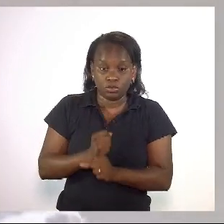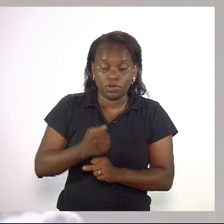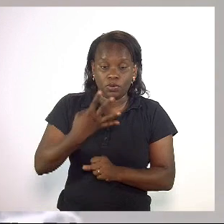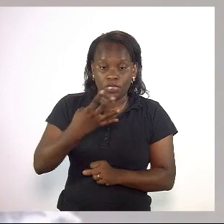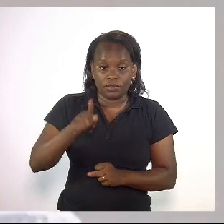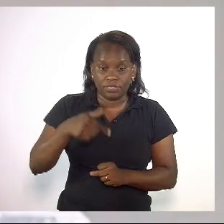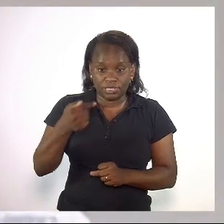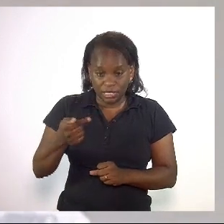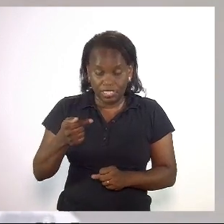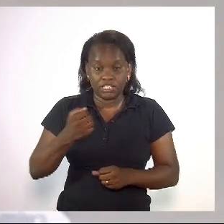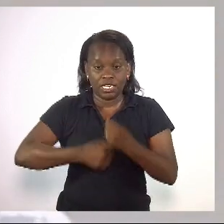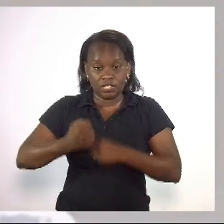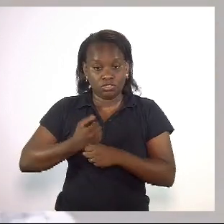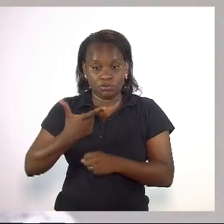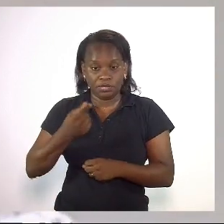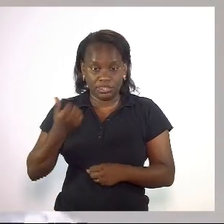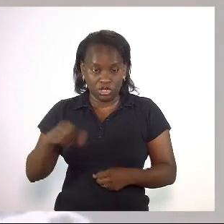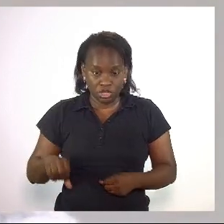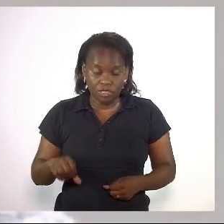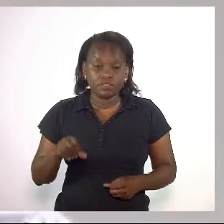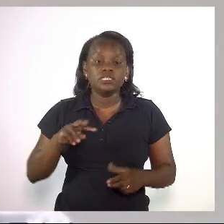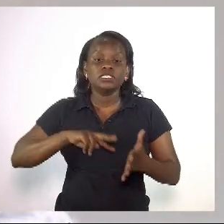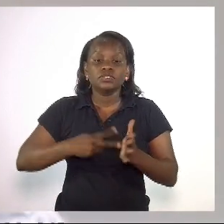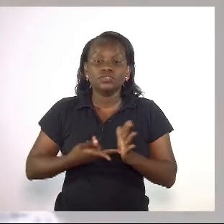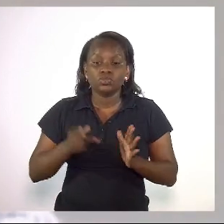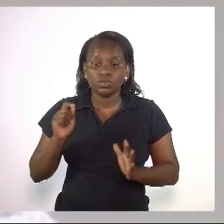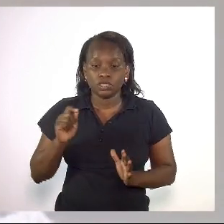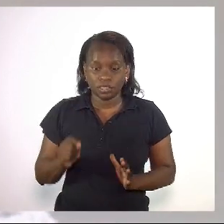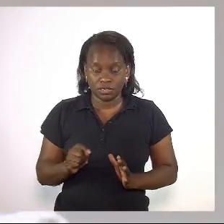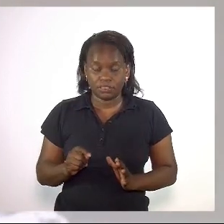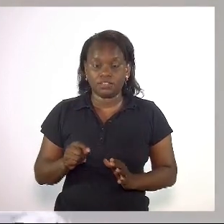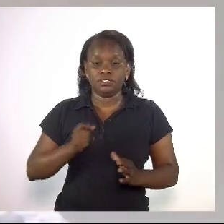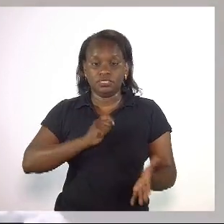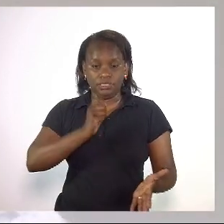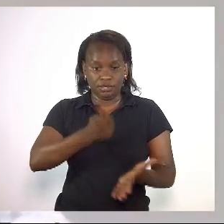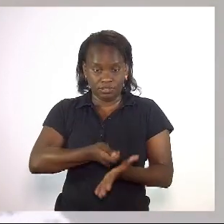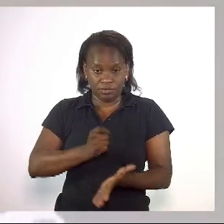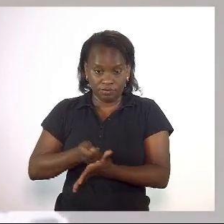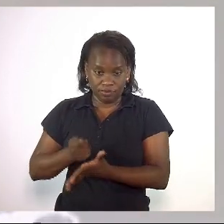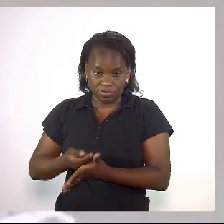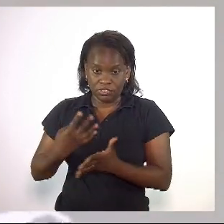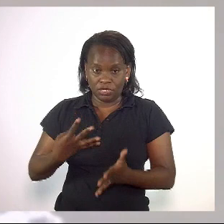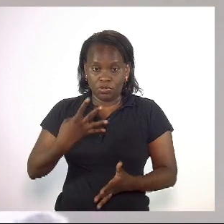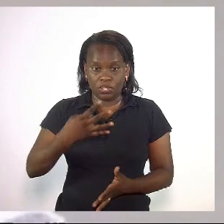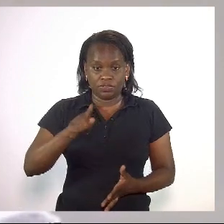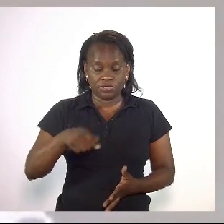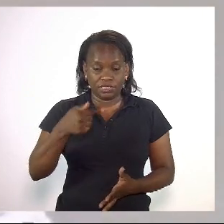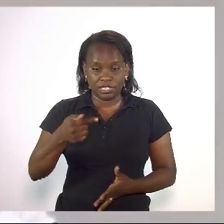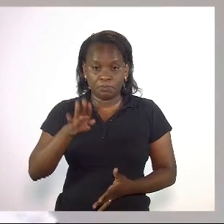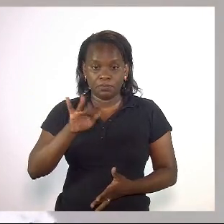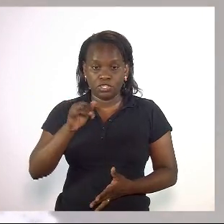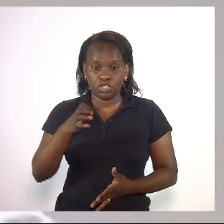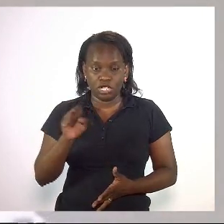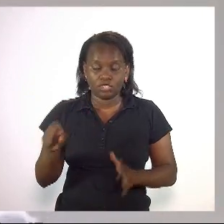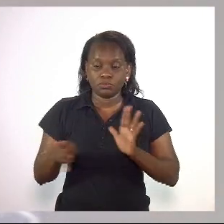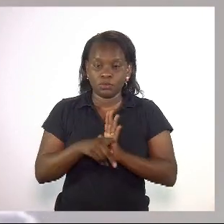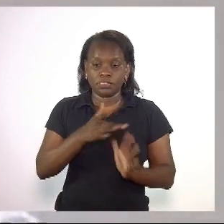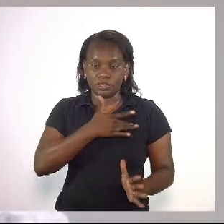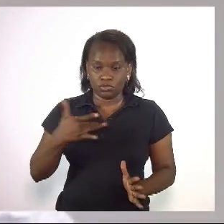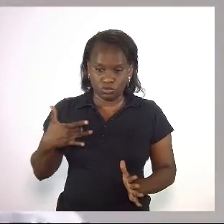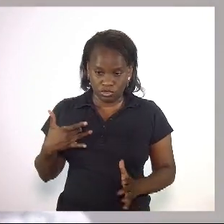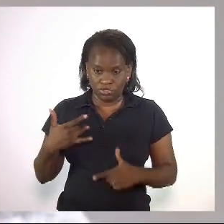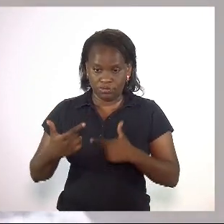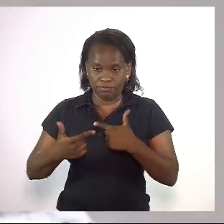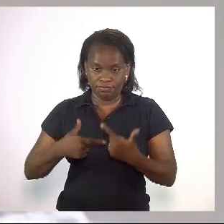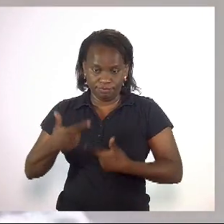em 2019, isso quer dizer o seguinte, foram entregues 4,7 bilhões em serviços de saúde. Muito